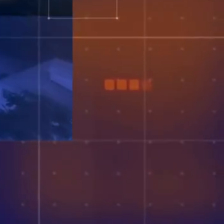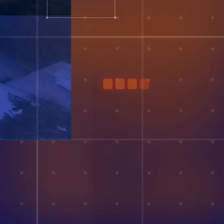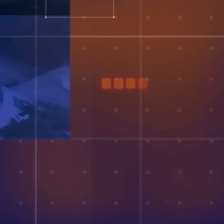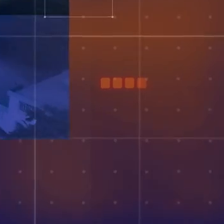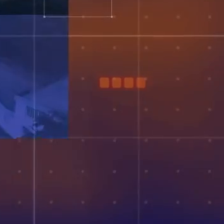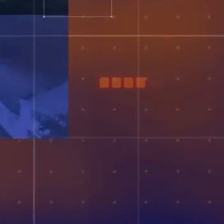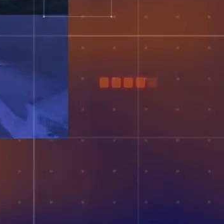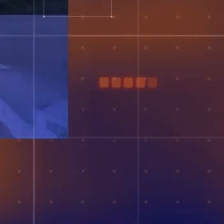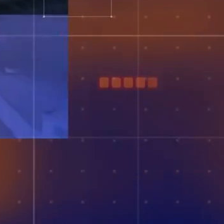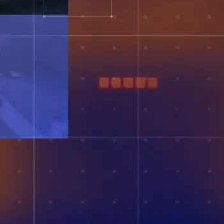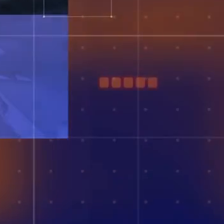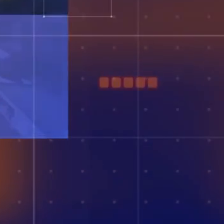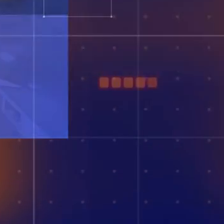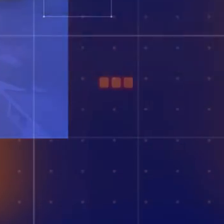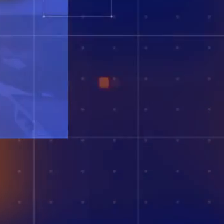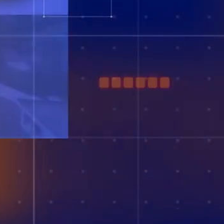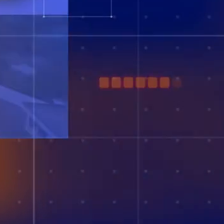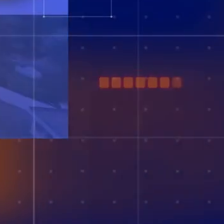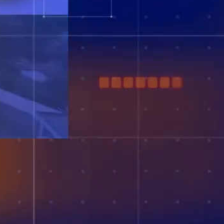E aí